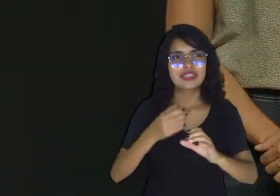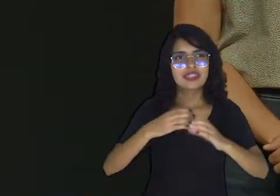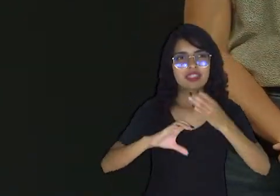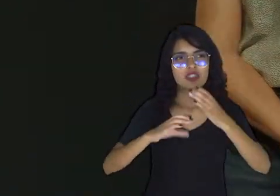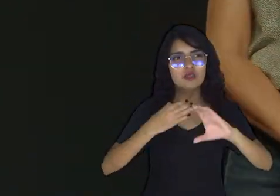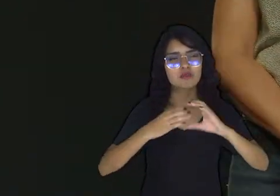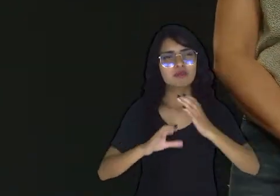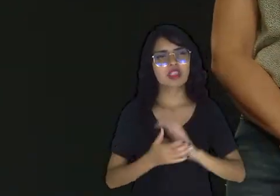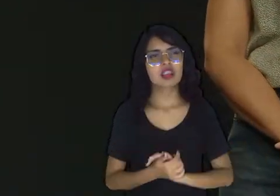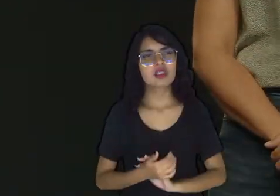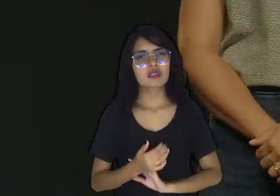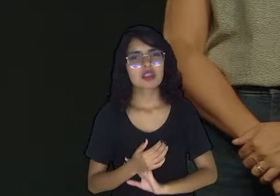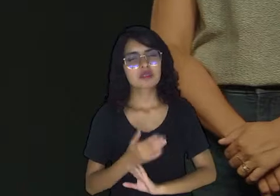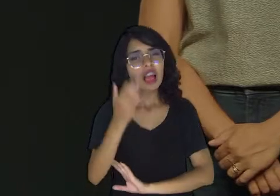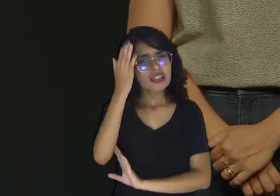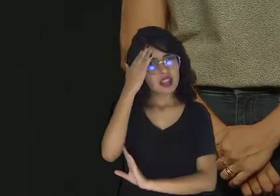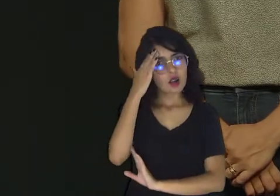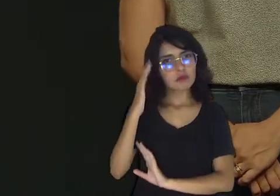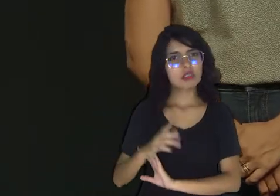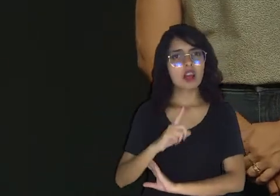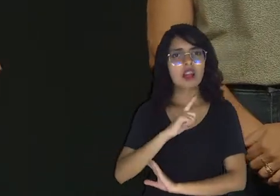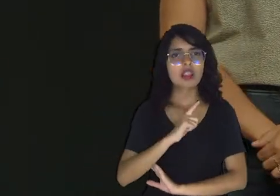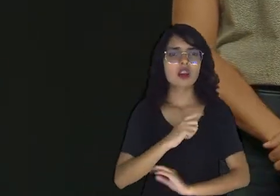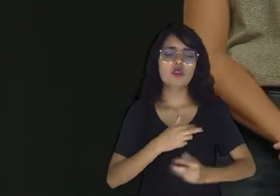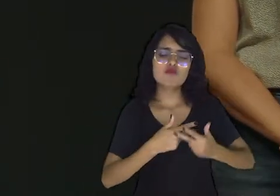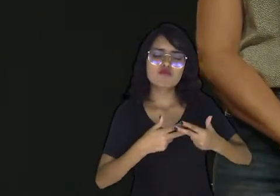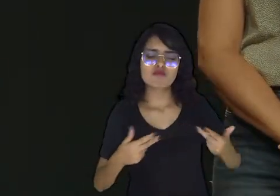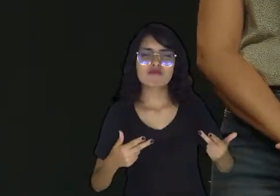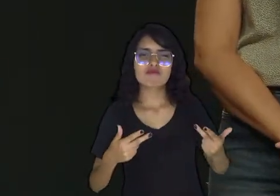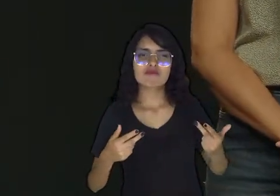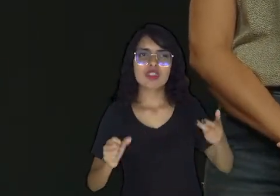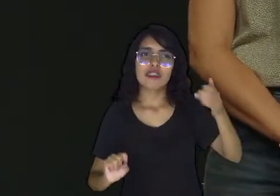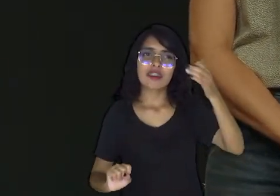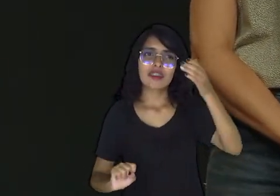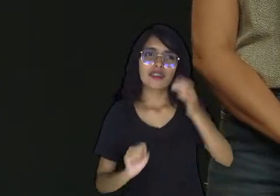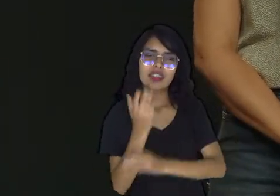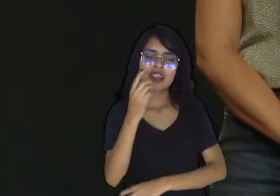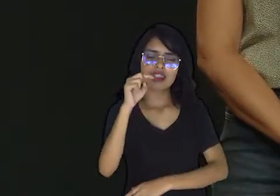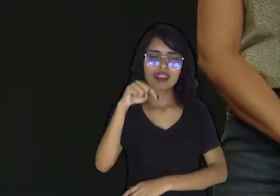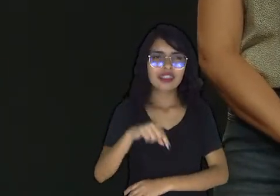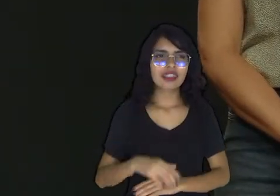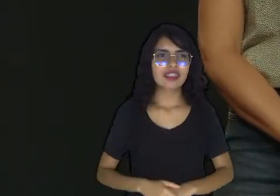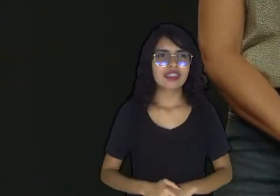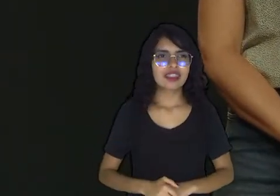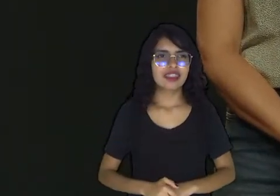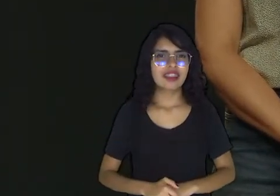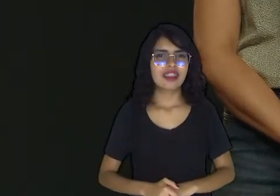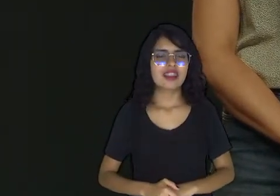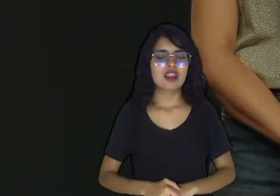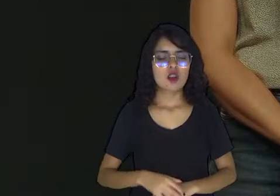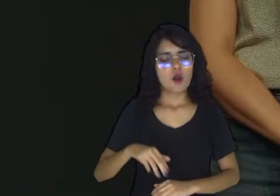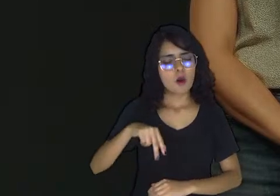irmãos, tem coisas que acontecem aqui nessa congregação que quando eu fico passeando, eu quero ouvir.